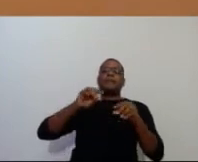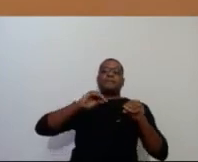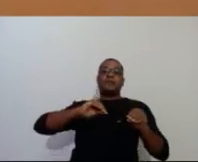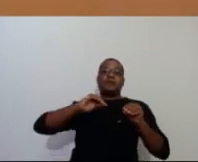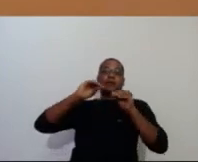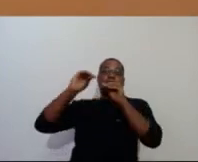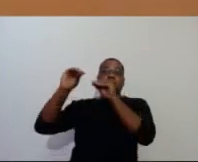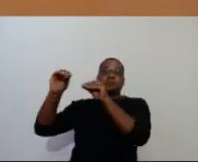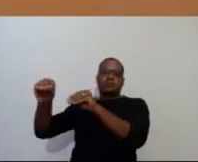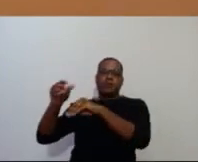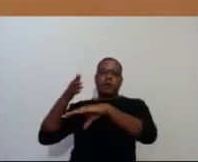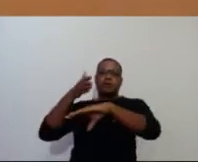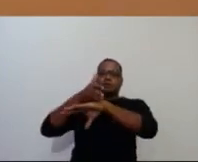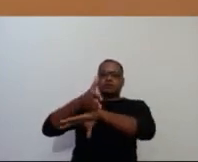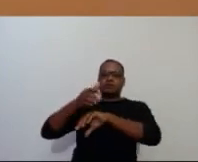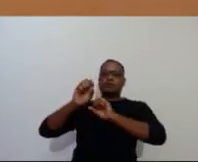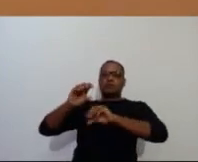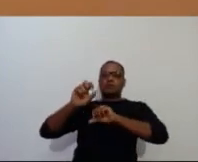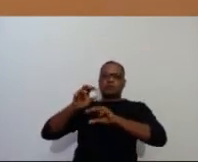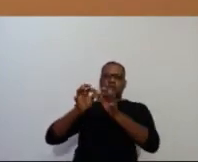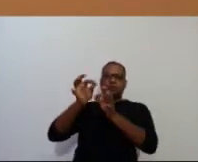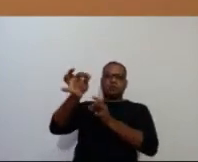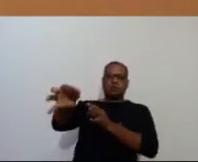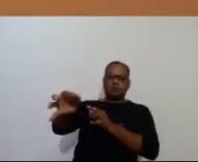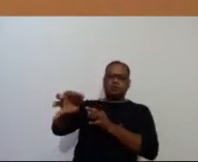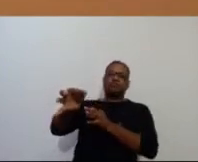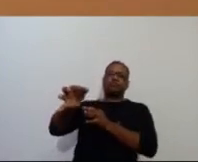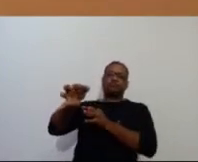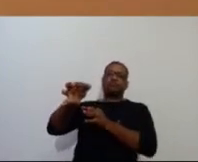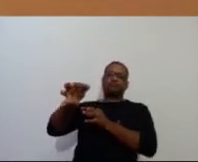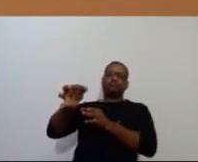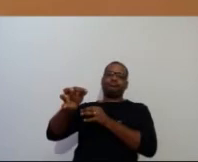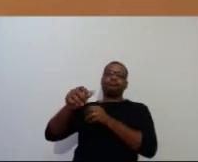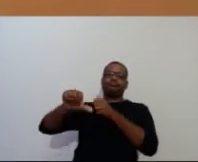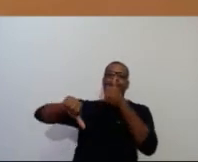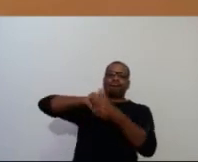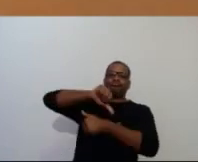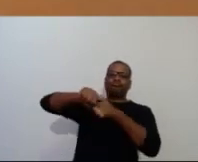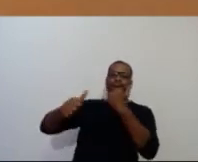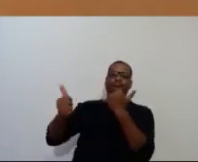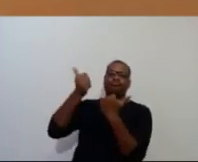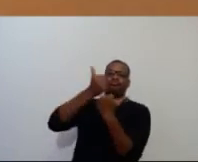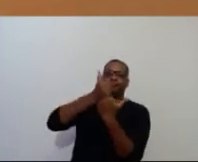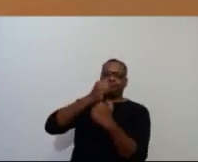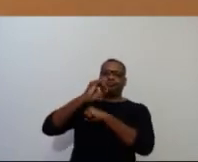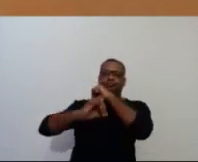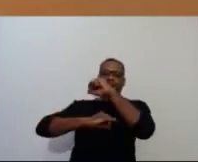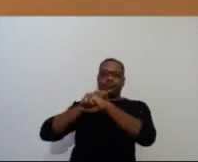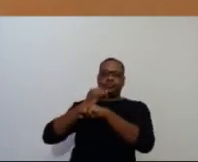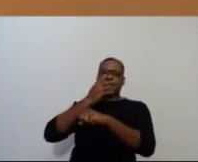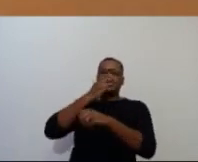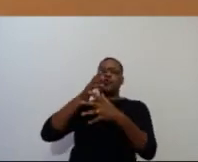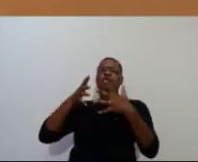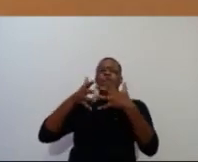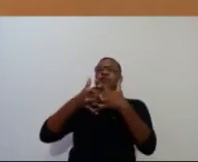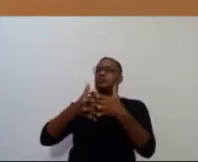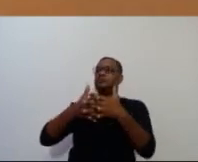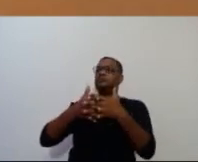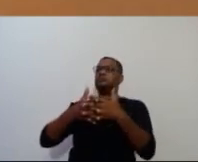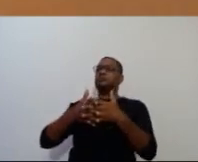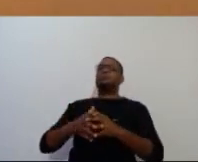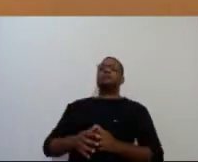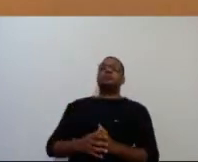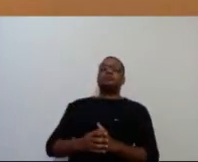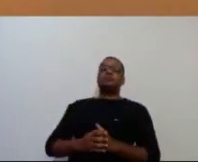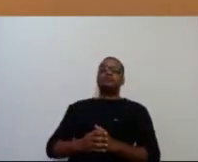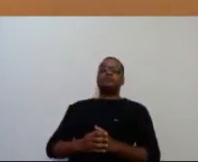estava criando uma confusão. Então, fizemos a iniciativa do Departamento Nacional ser produtor de cursos de pós-graduação à distância para